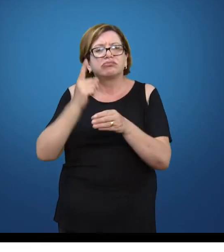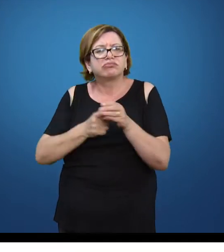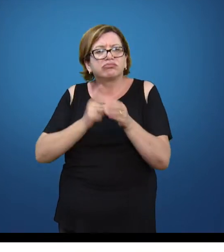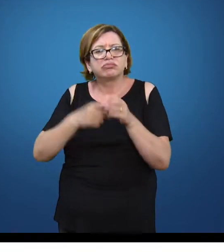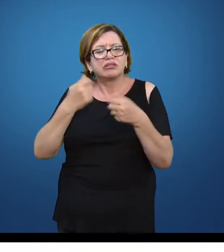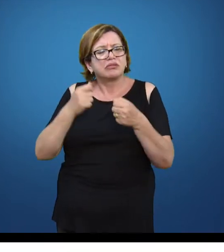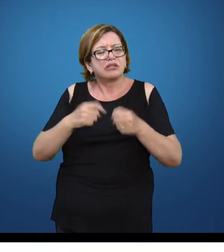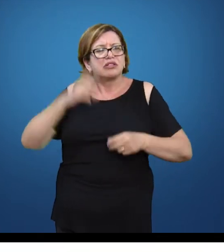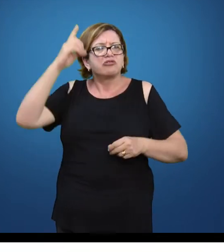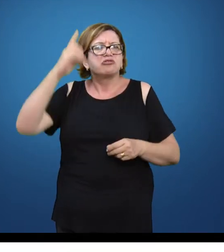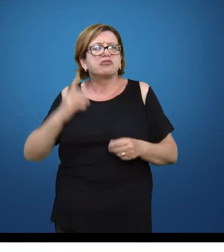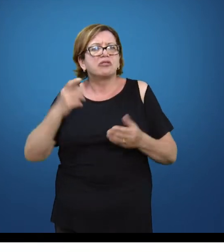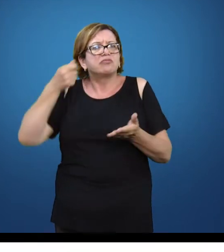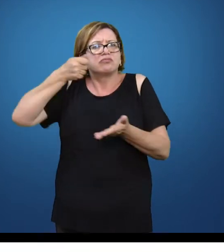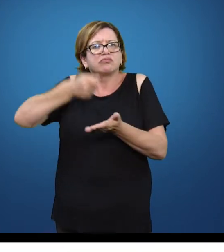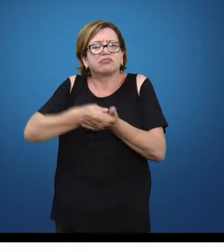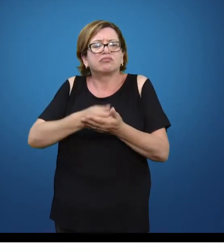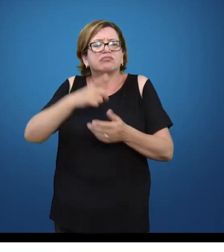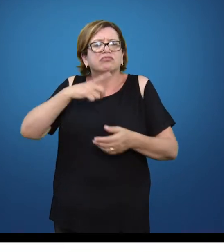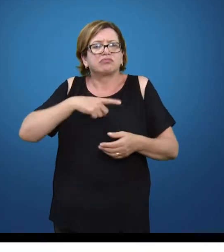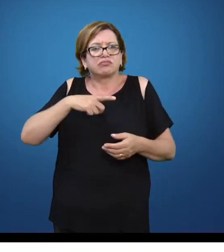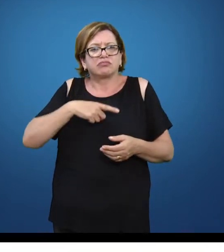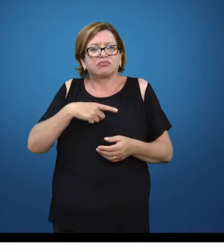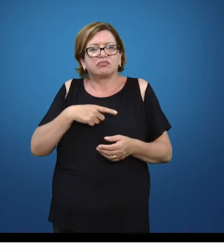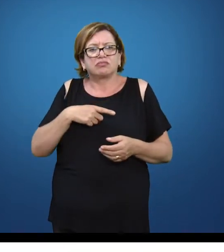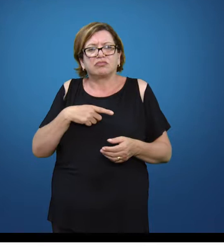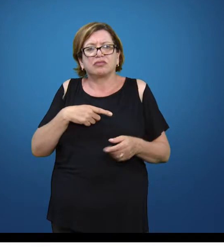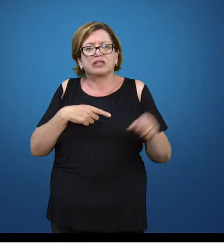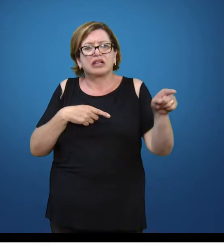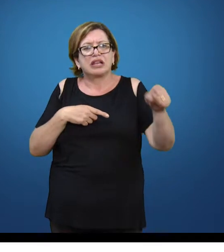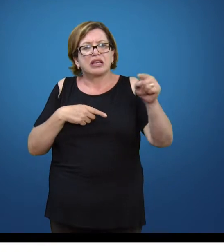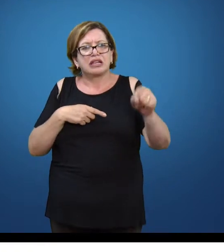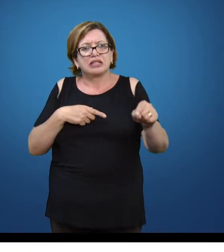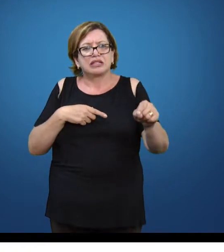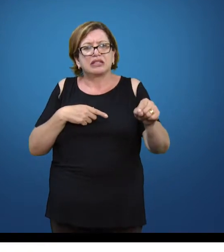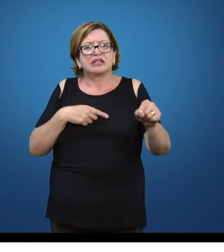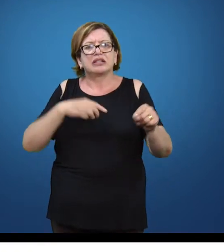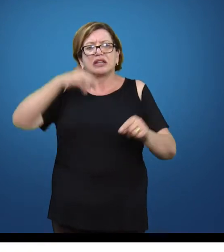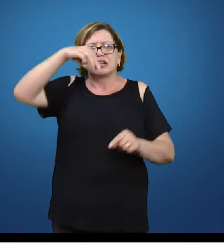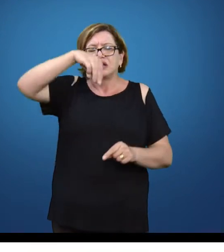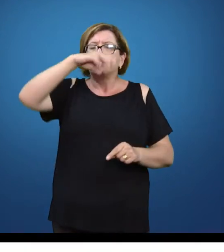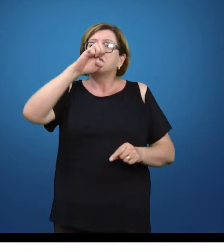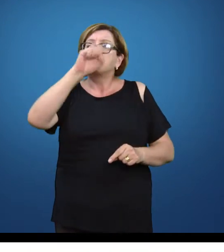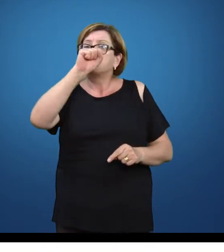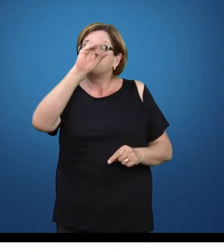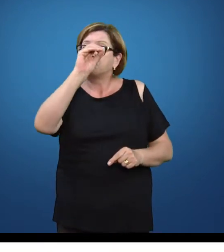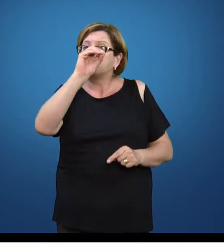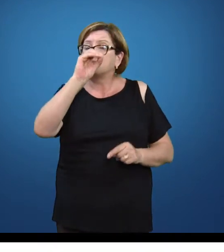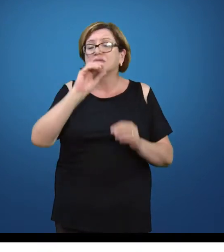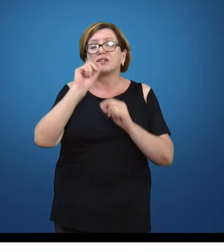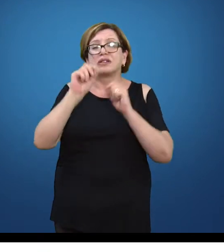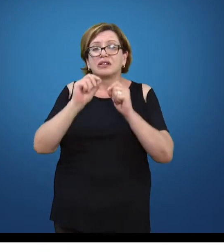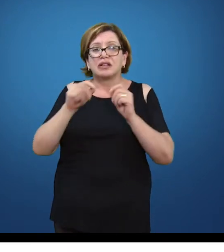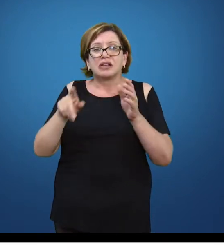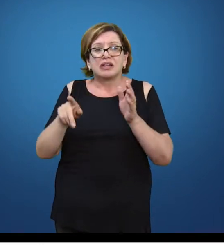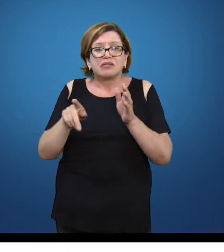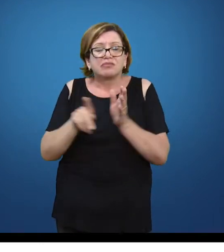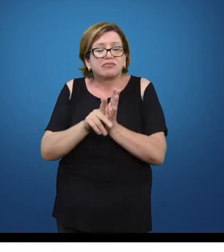tem deveres no que compete à educação. Em nível meso, significa a